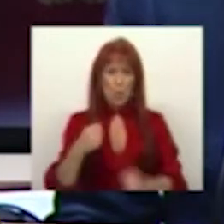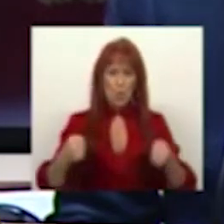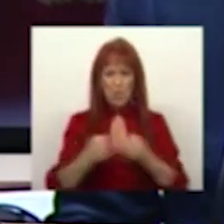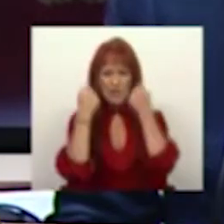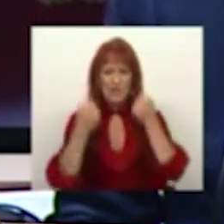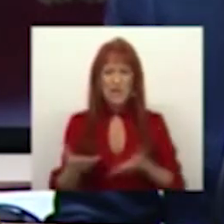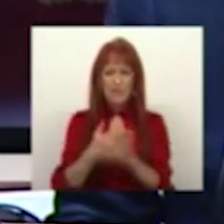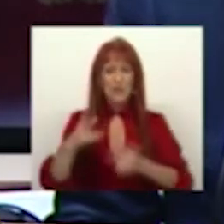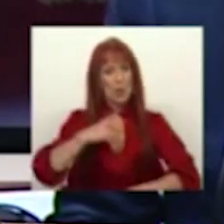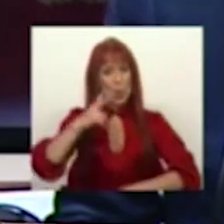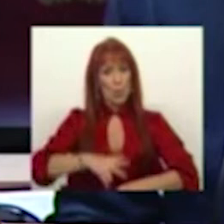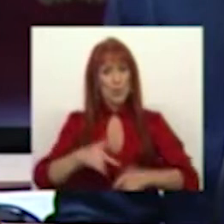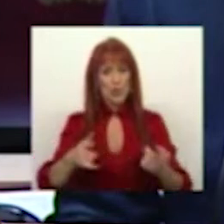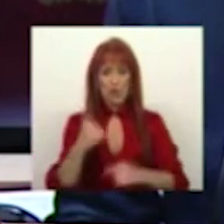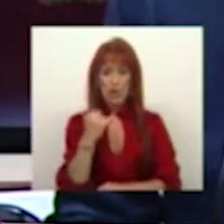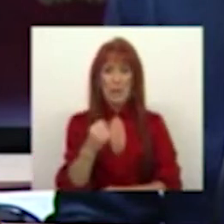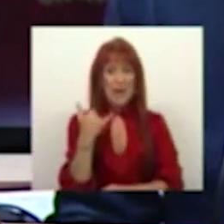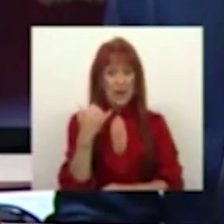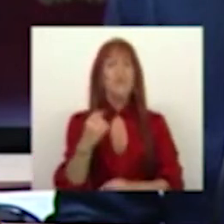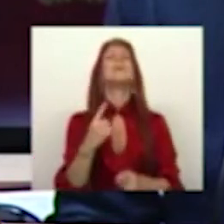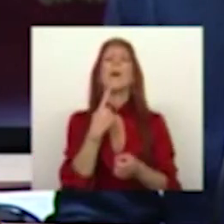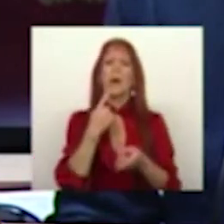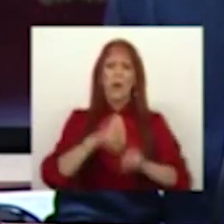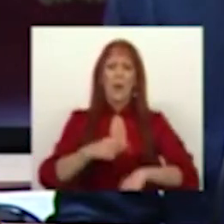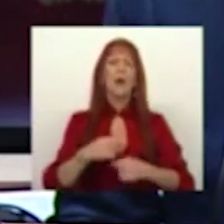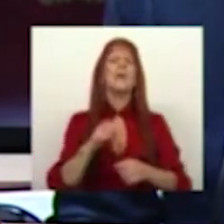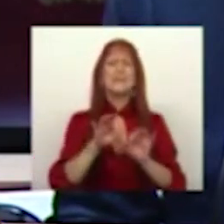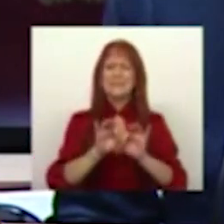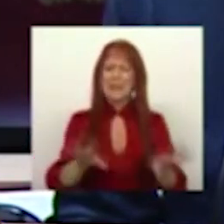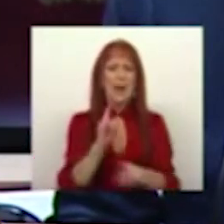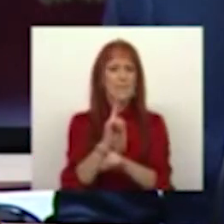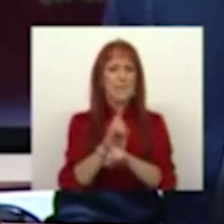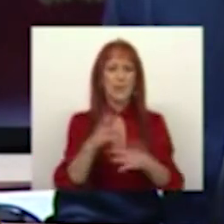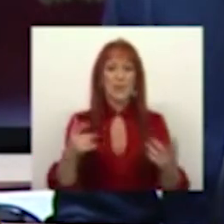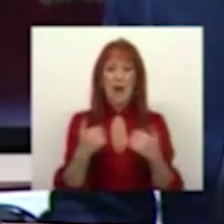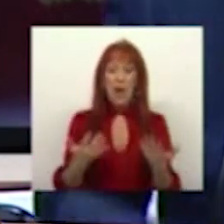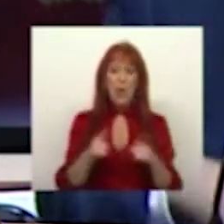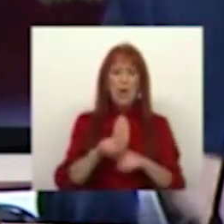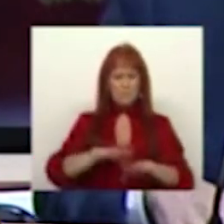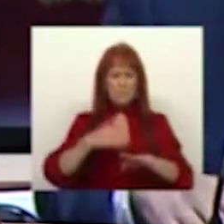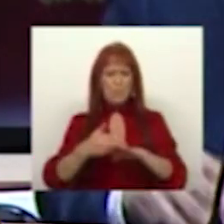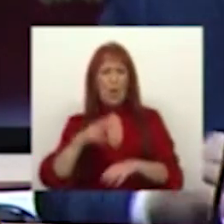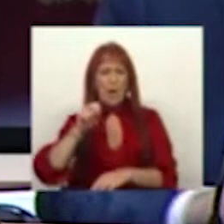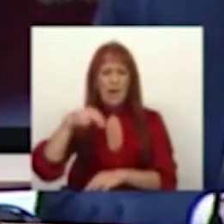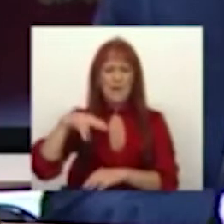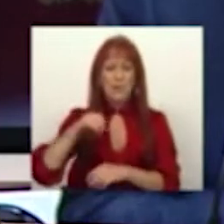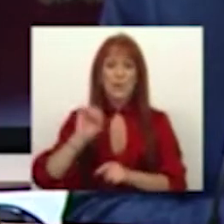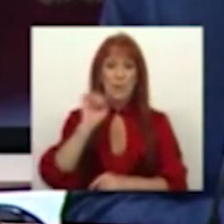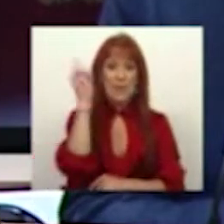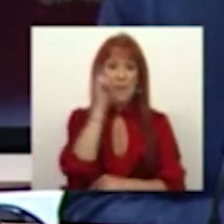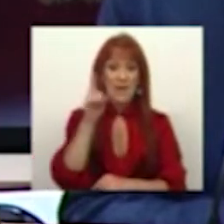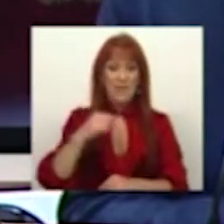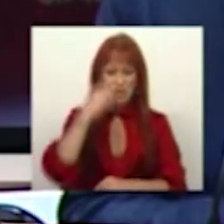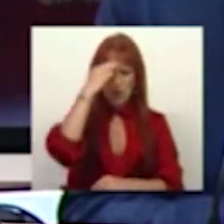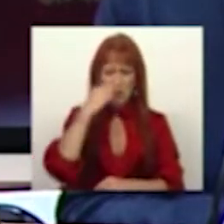competitividade da economia portuguesa e em 2020 vai voltar a acontecer. Estamos a reforçar o SNS. Pela primeira vez